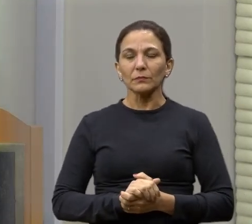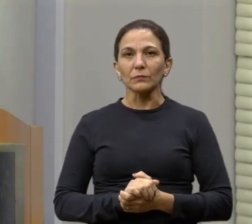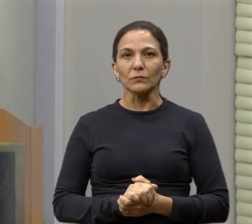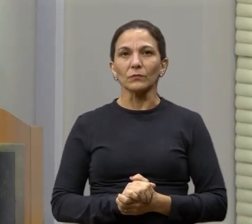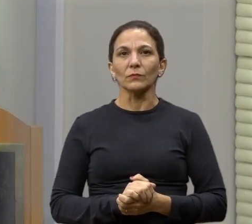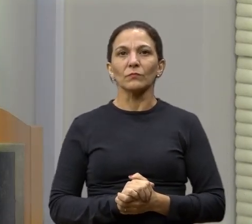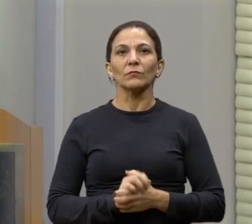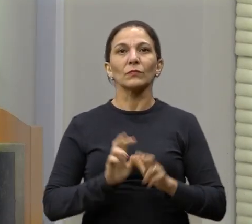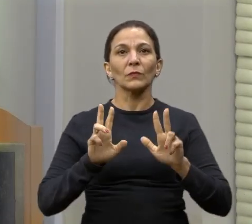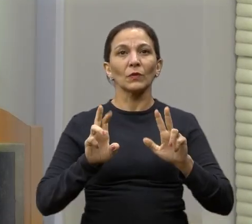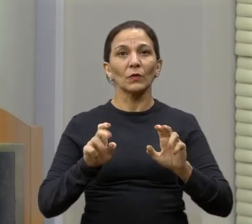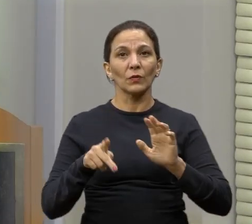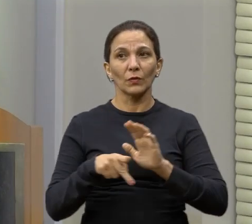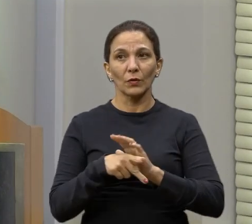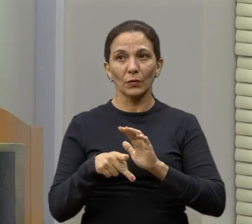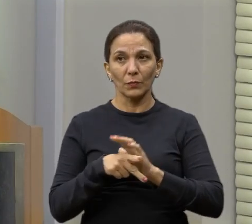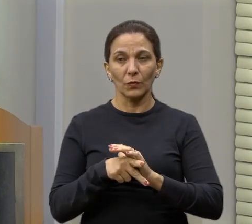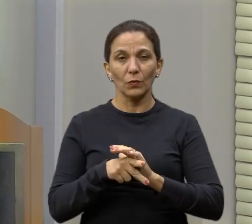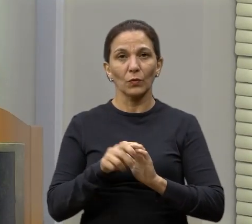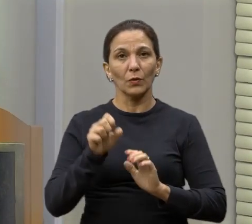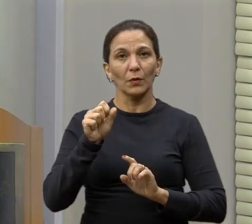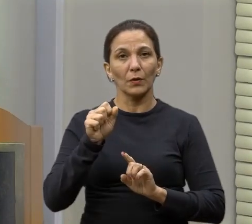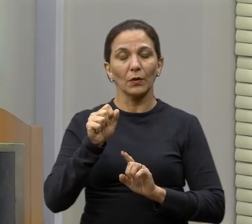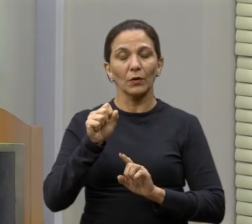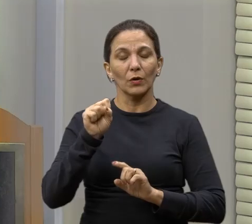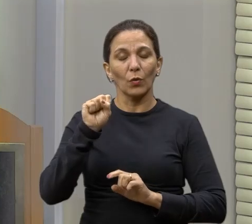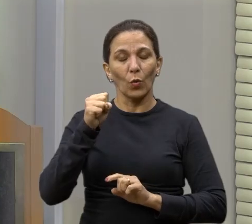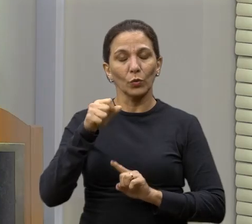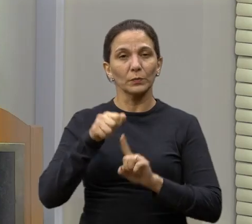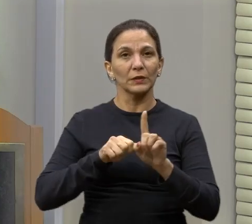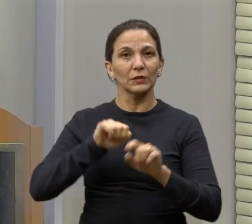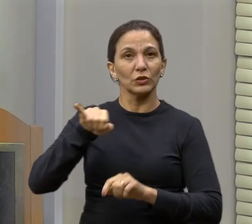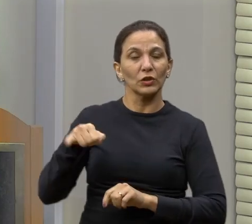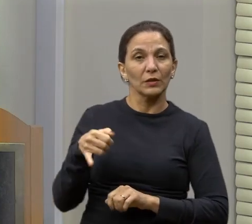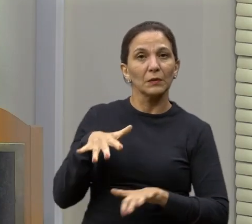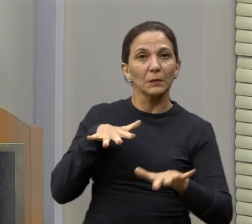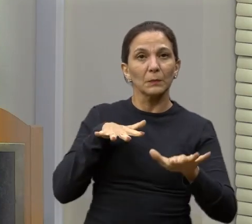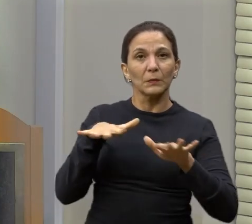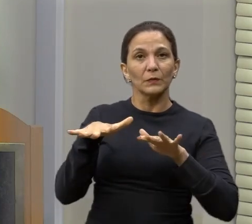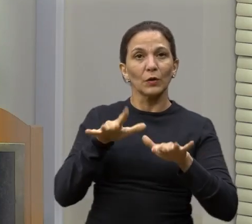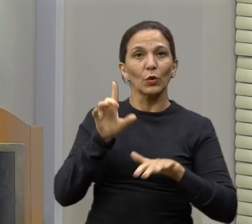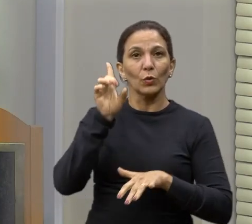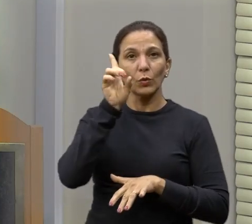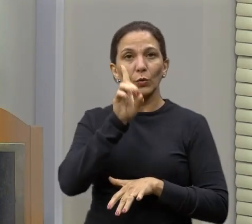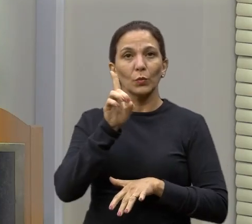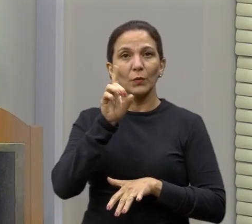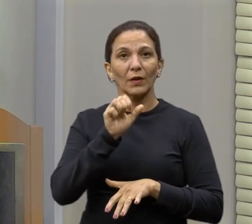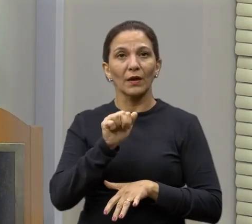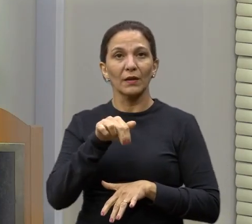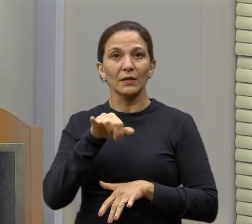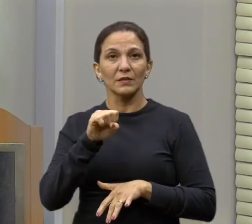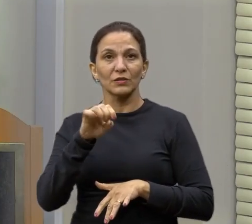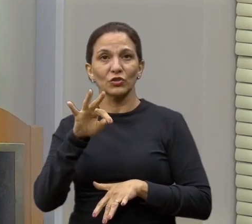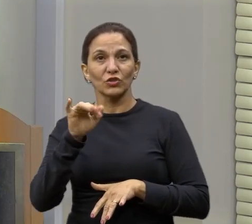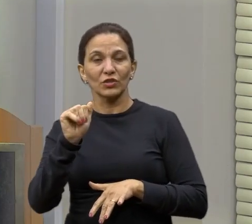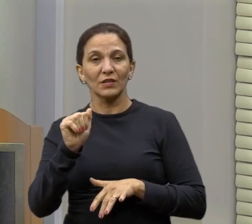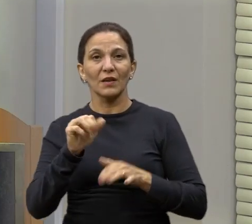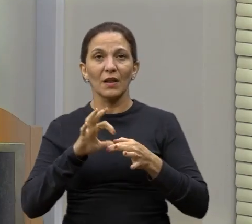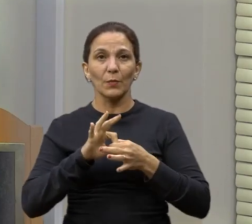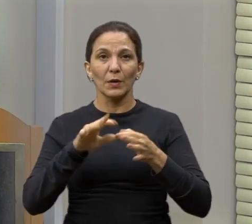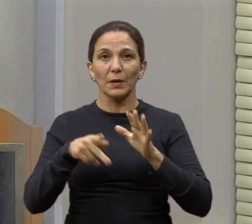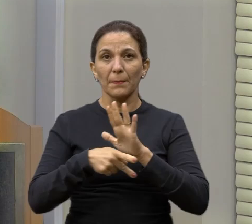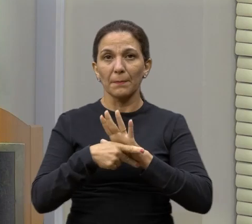Hoje quero tratar aqui dos presos do 8 de janeiro. Tivemos manifestação no último domingo pela anistia e liberdade dessas